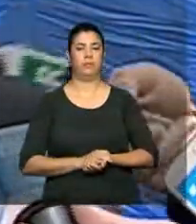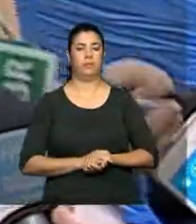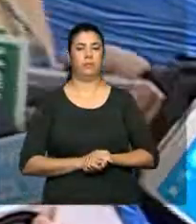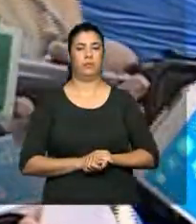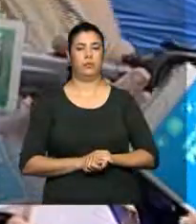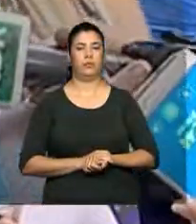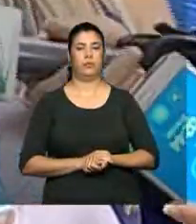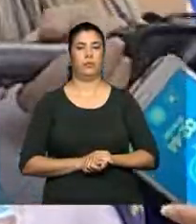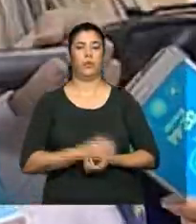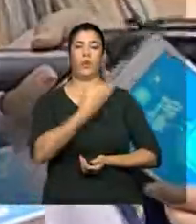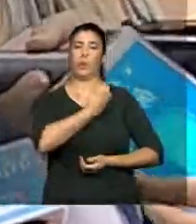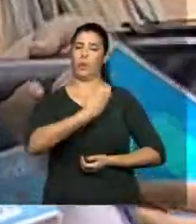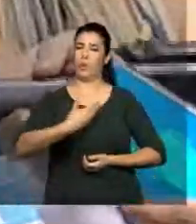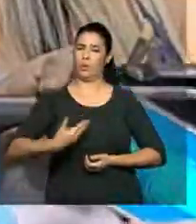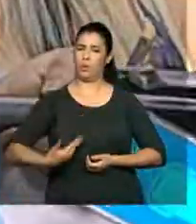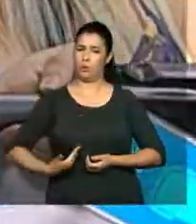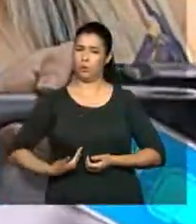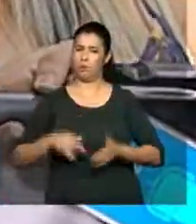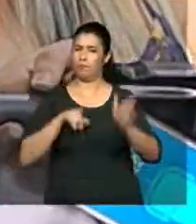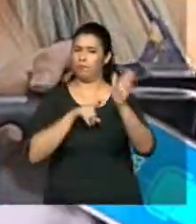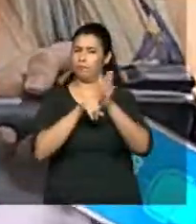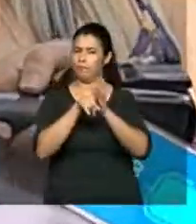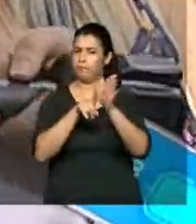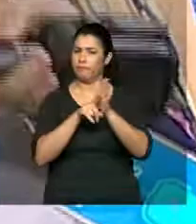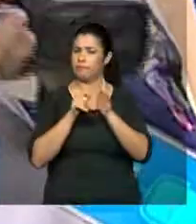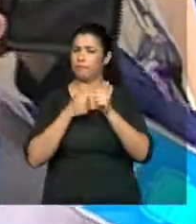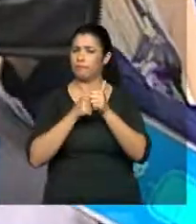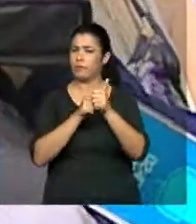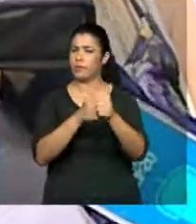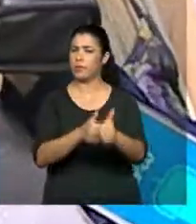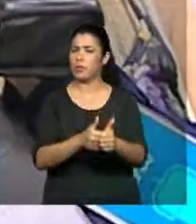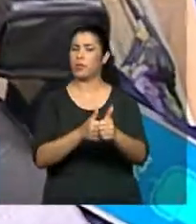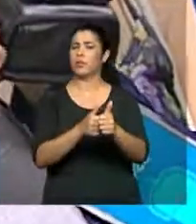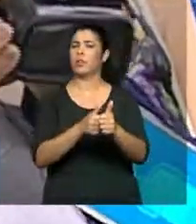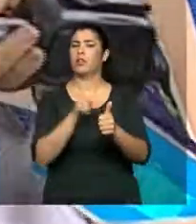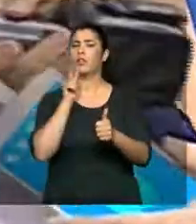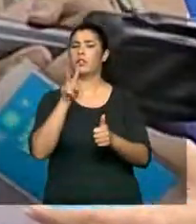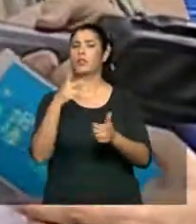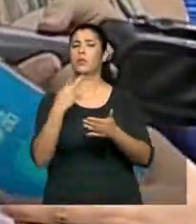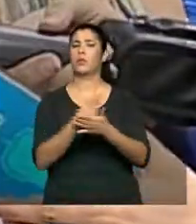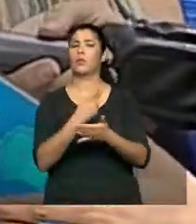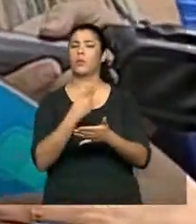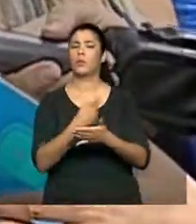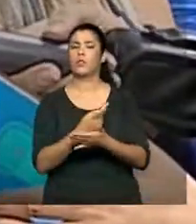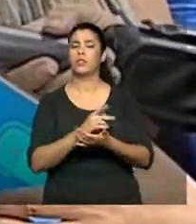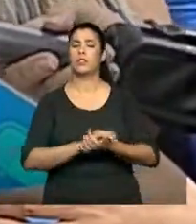Ministra, o governo vai acompanhar a prisão e o tratamento do isolado aqui no Brasil?